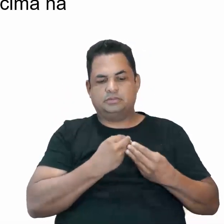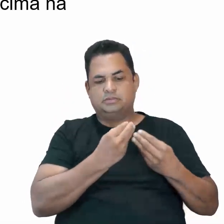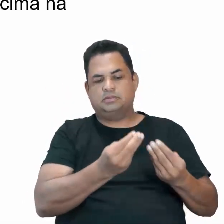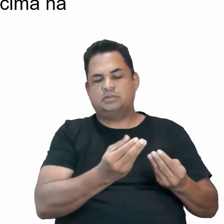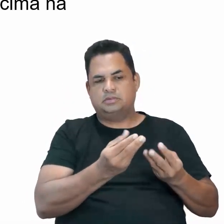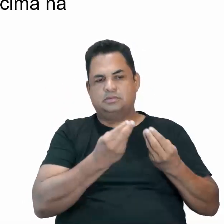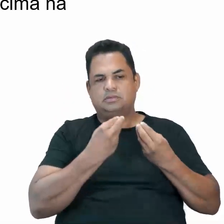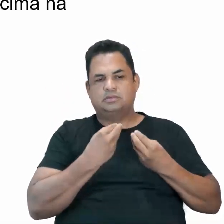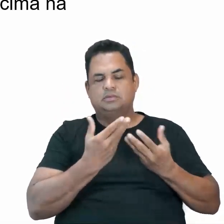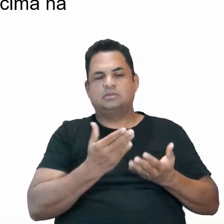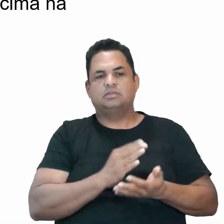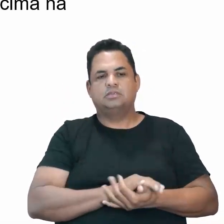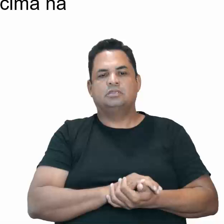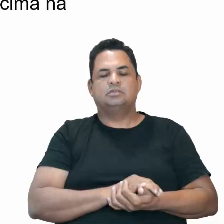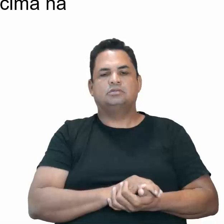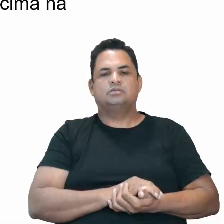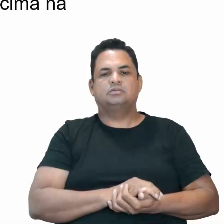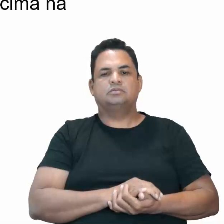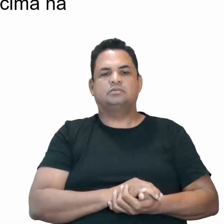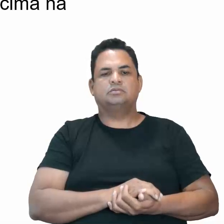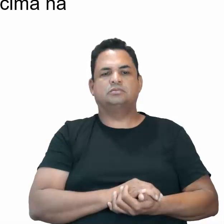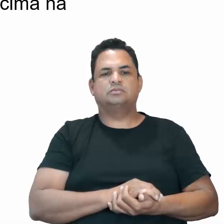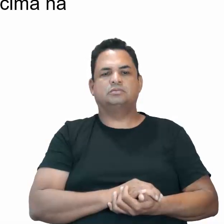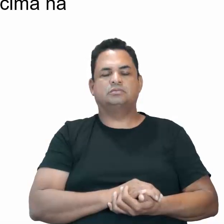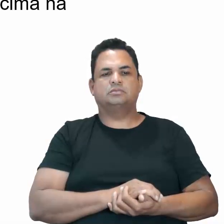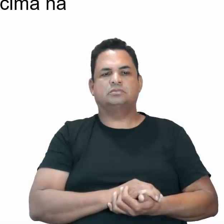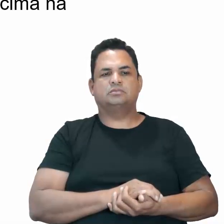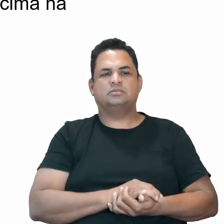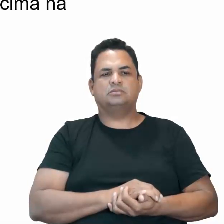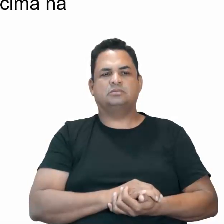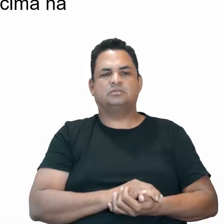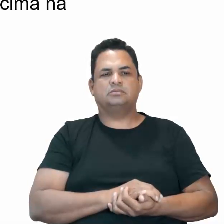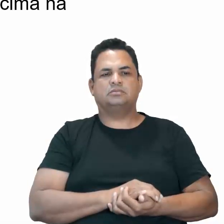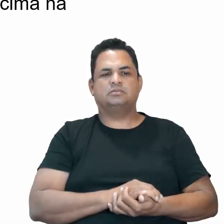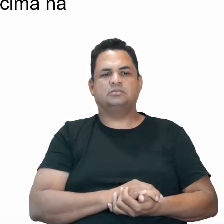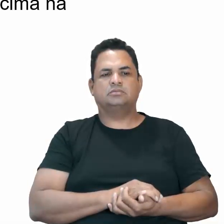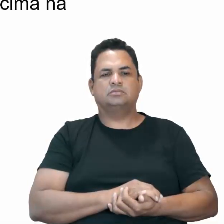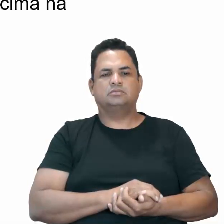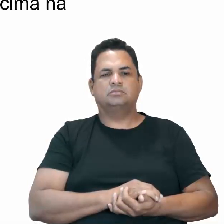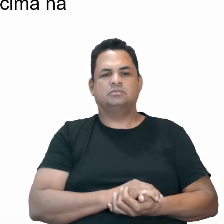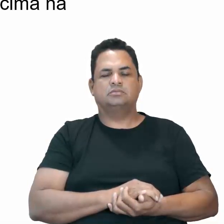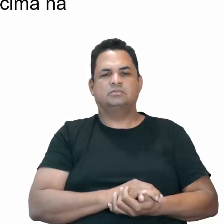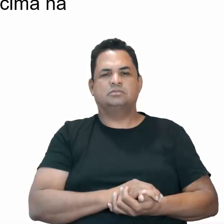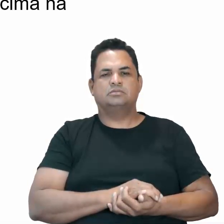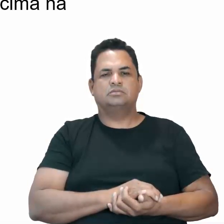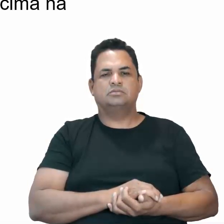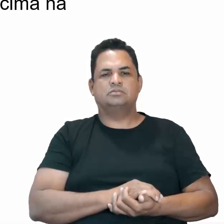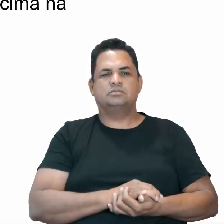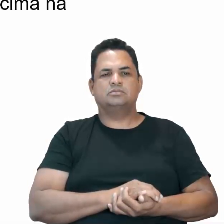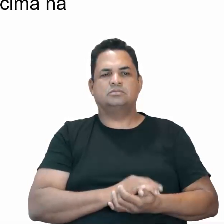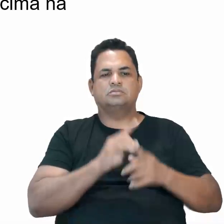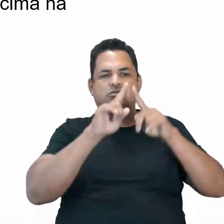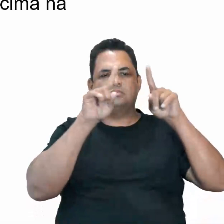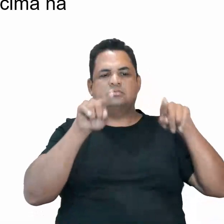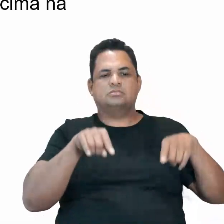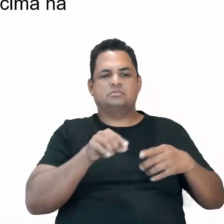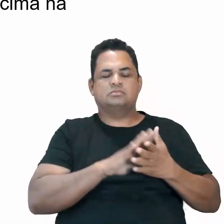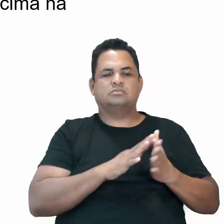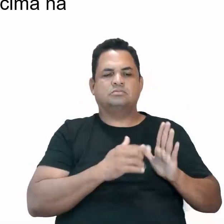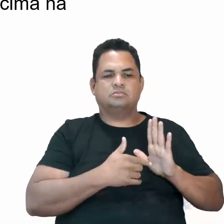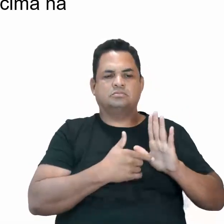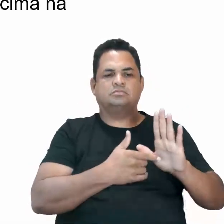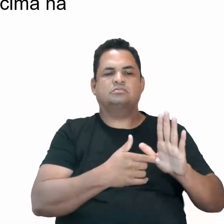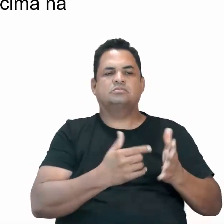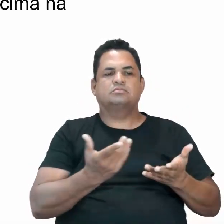Deus? Justamente. Então, olha só. Em relação ao outro, né? Isso. E nessa tabela ele mostra isso aí, né?